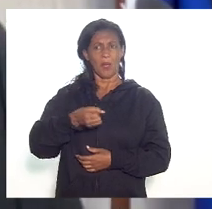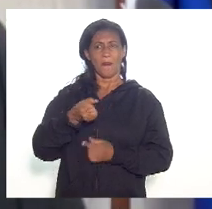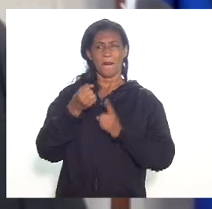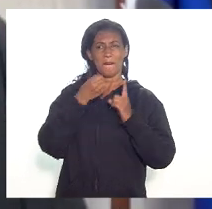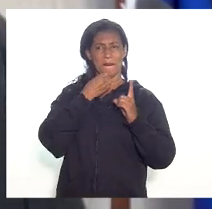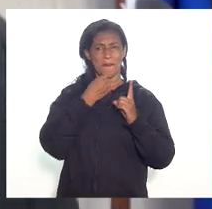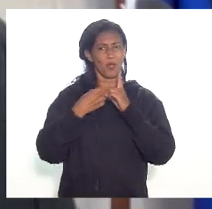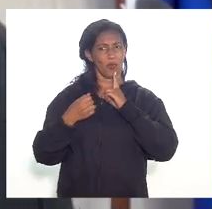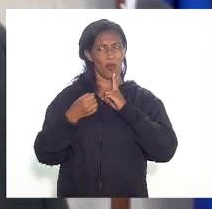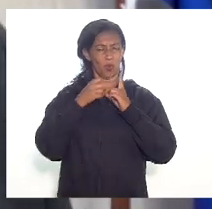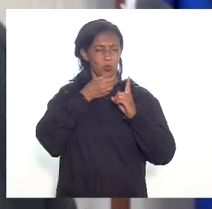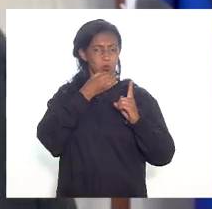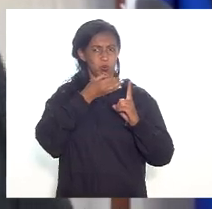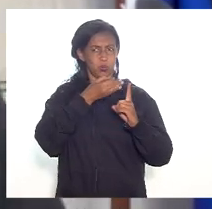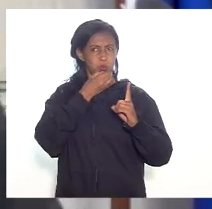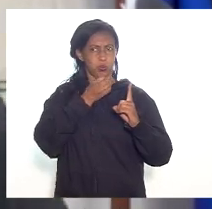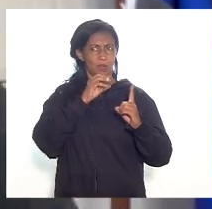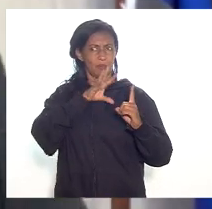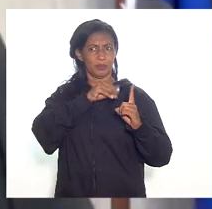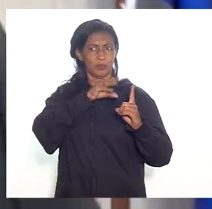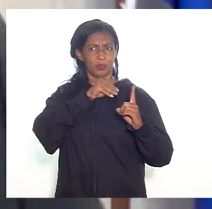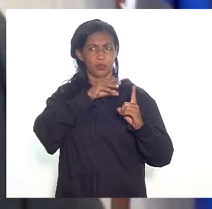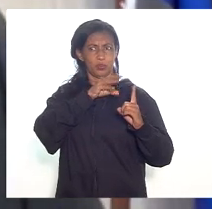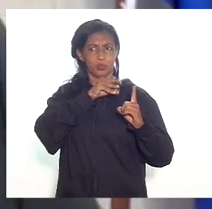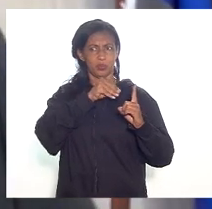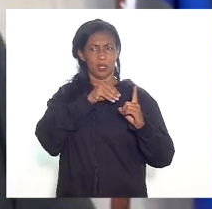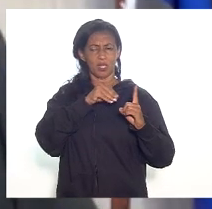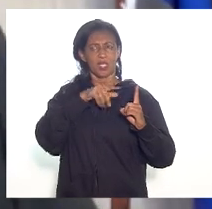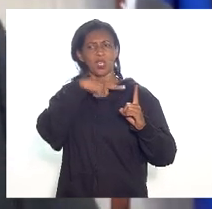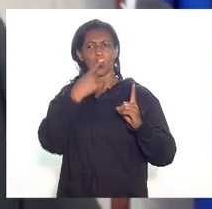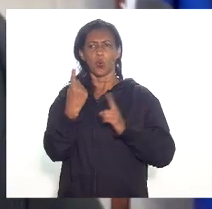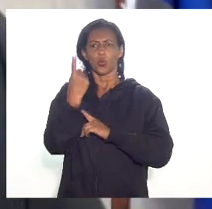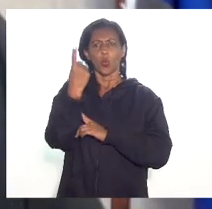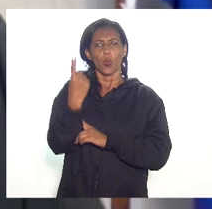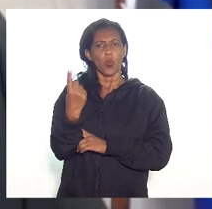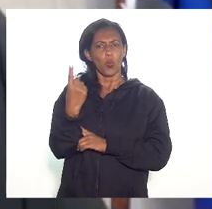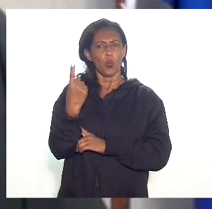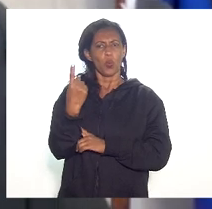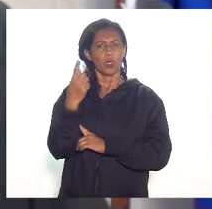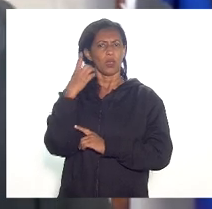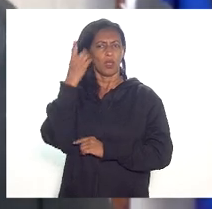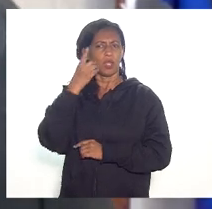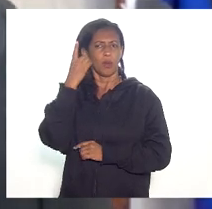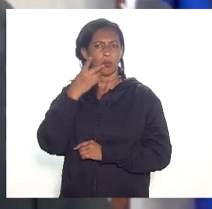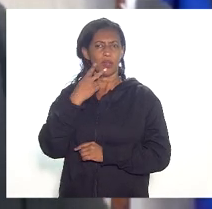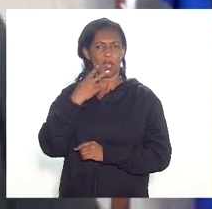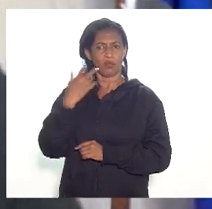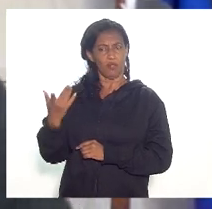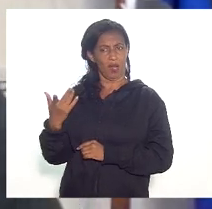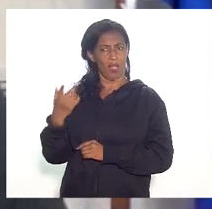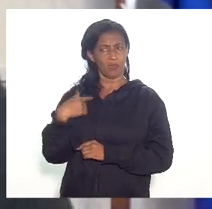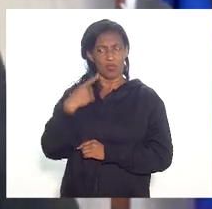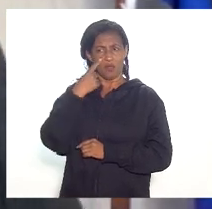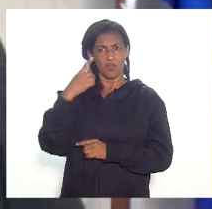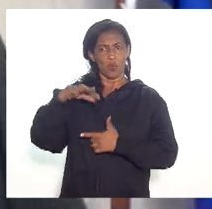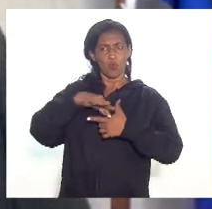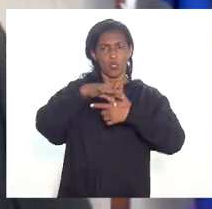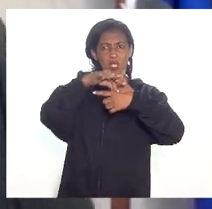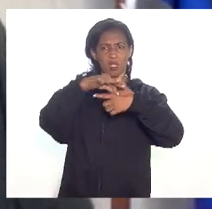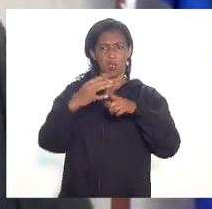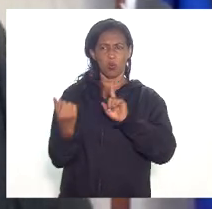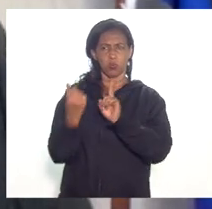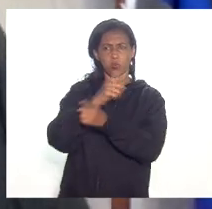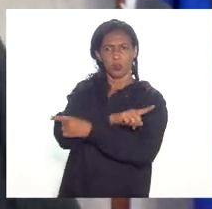abertos enquanto o deputado Alexandre Freitas por exemplo falava eu escutei do deputado líder da oposição por exemplo